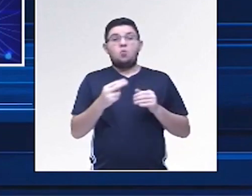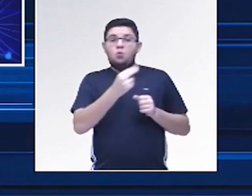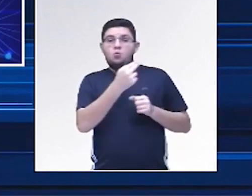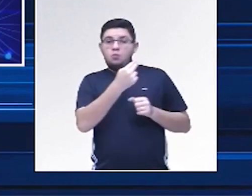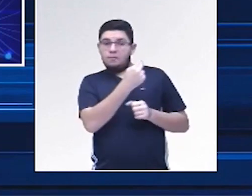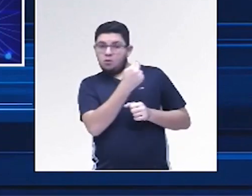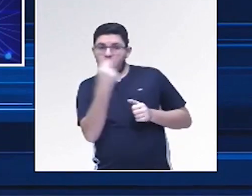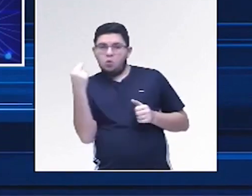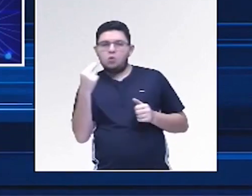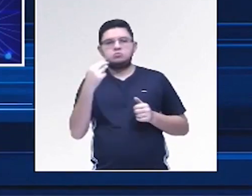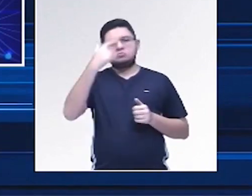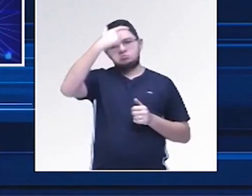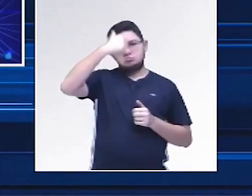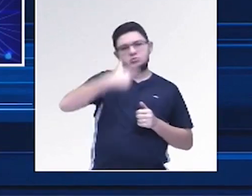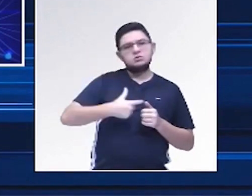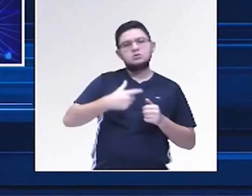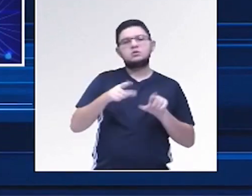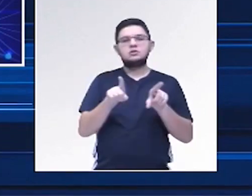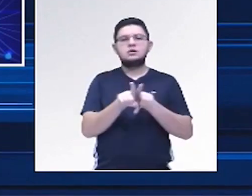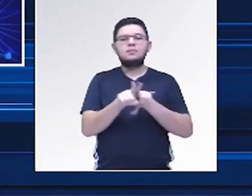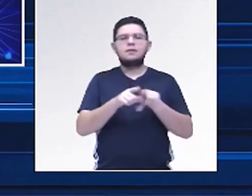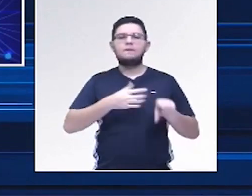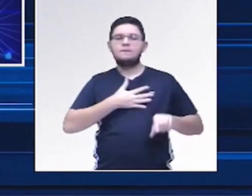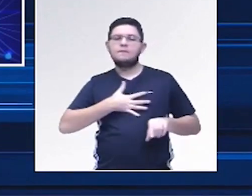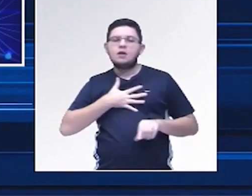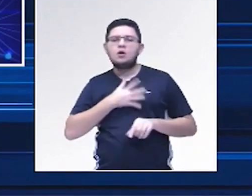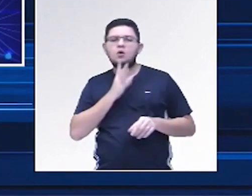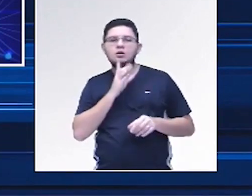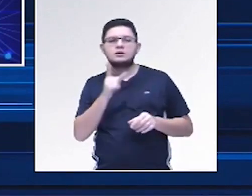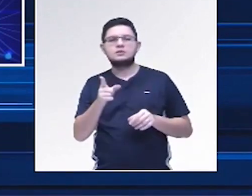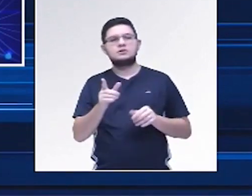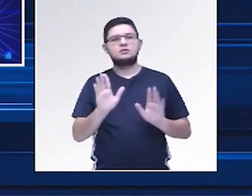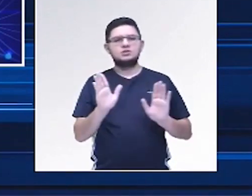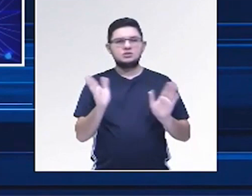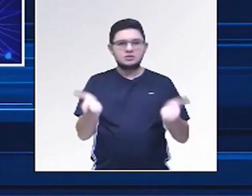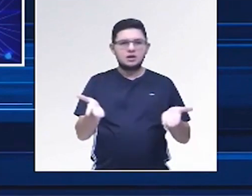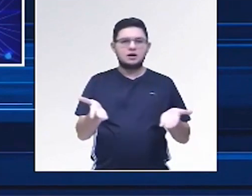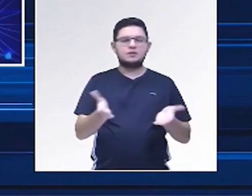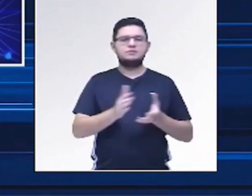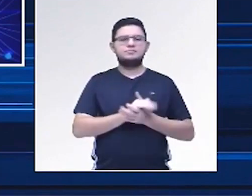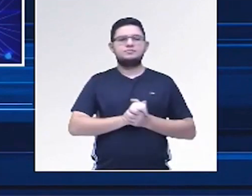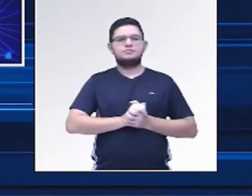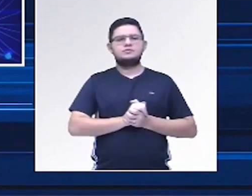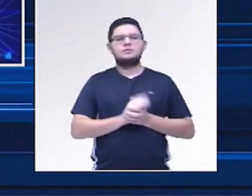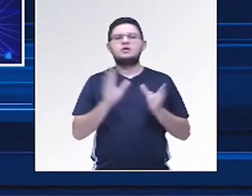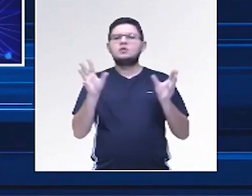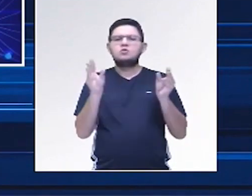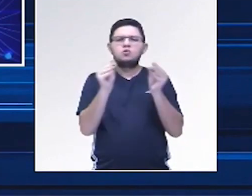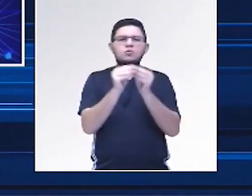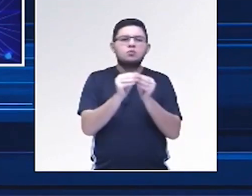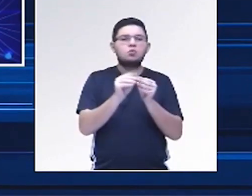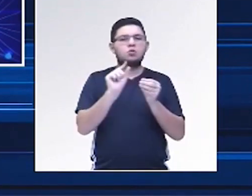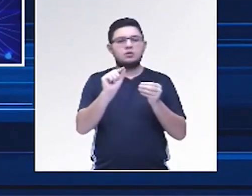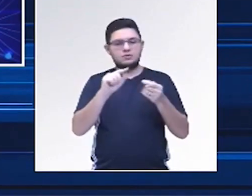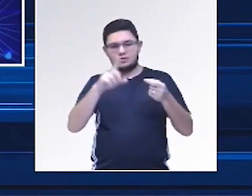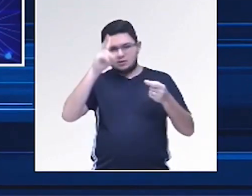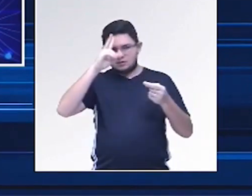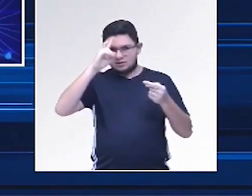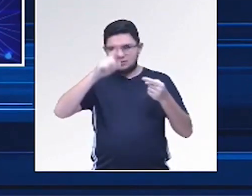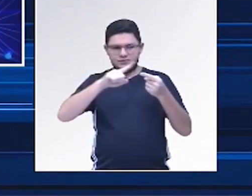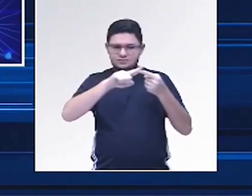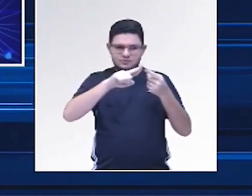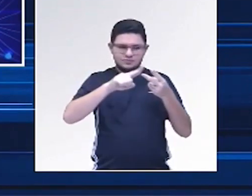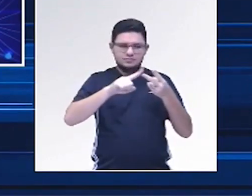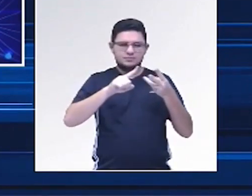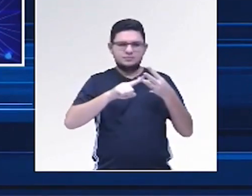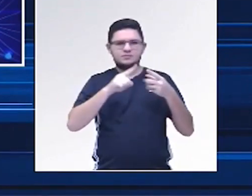to meet you, good to meet you, pleased to meet you. Tudo bem? Que, resumindo, é a mesma ideia, né? Todas elas, que é